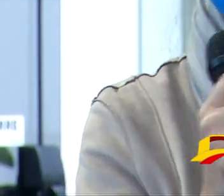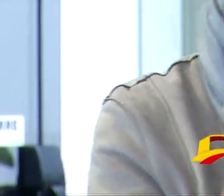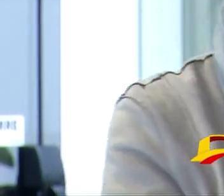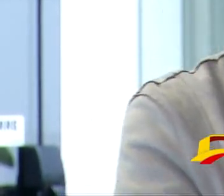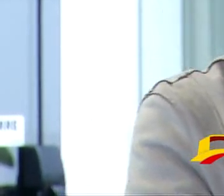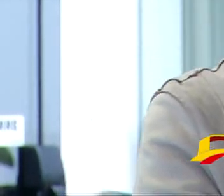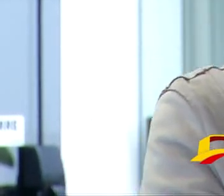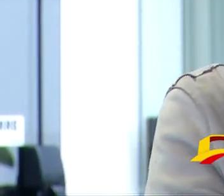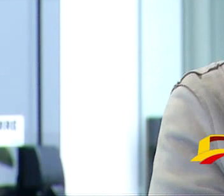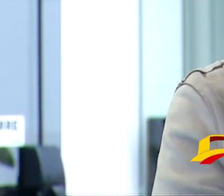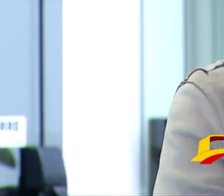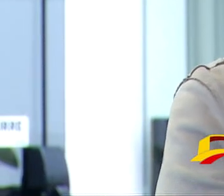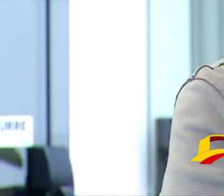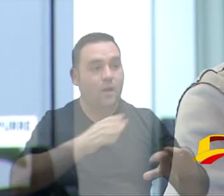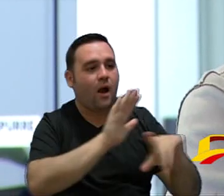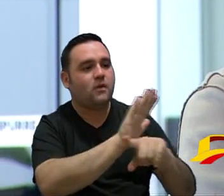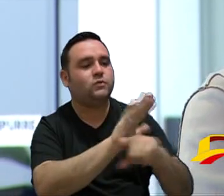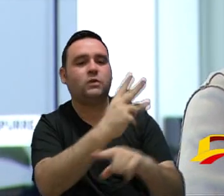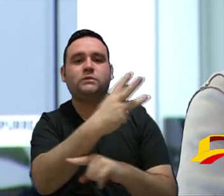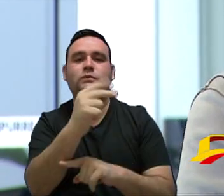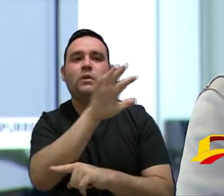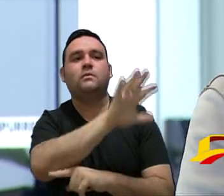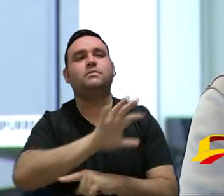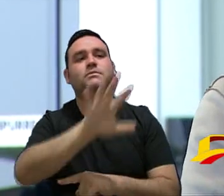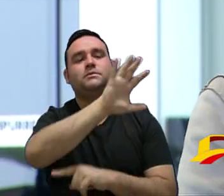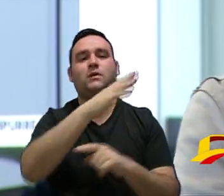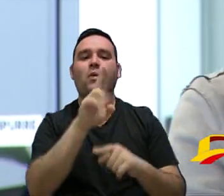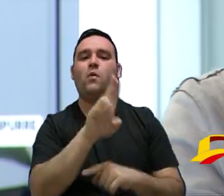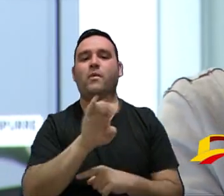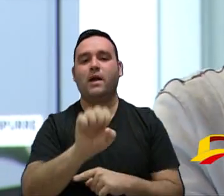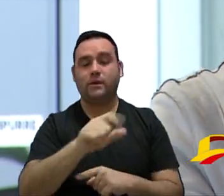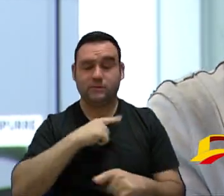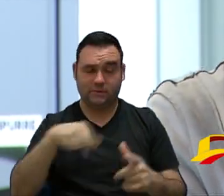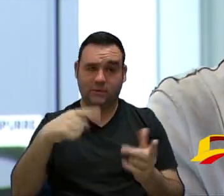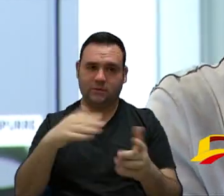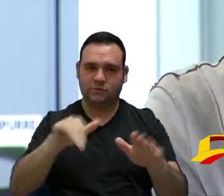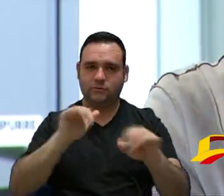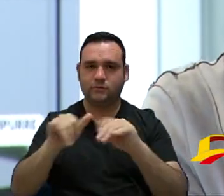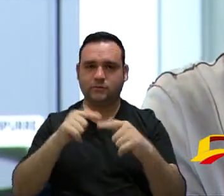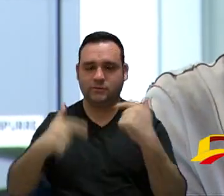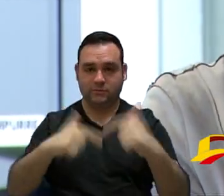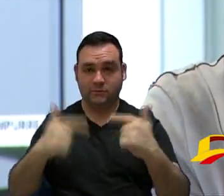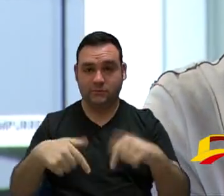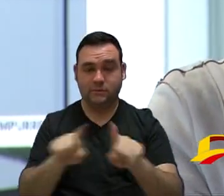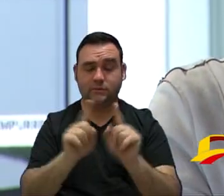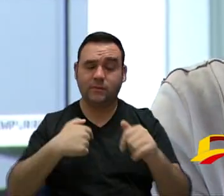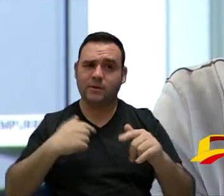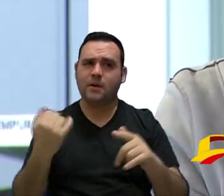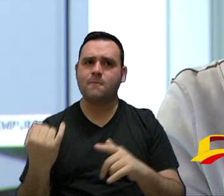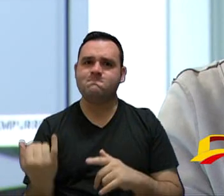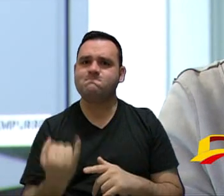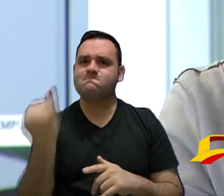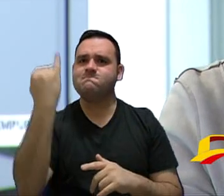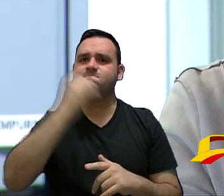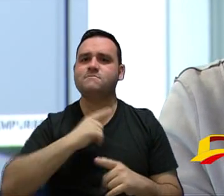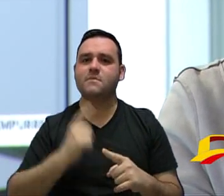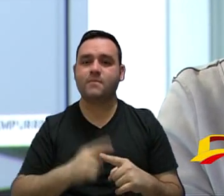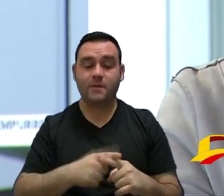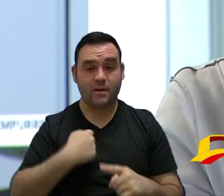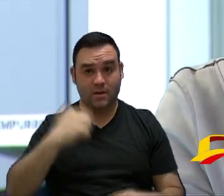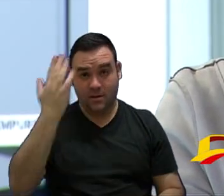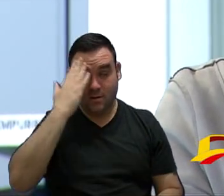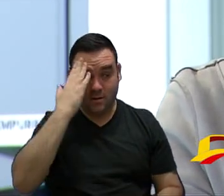as 32 unidades básicas de saúde e esse quantitativo o que foi contratado é muito importante como eu entendo o